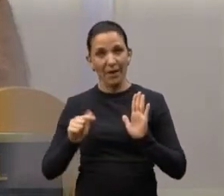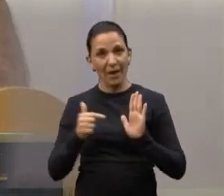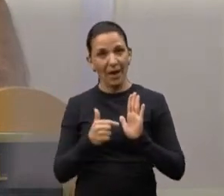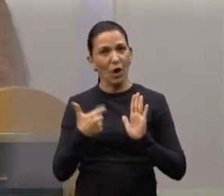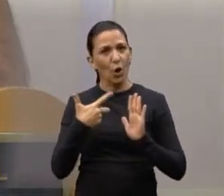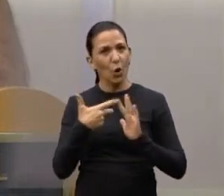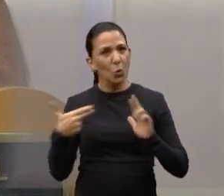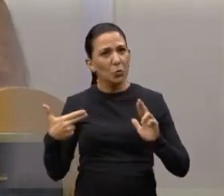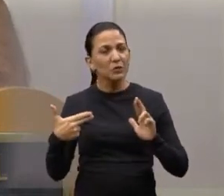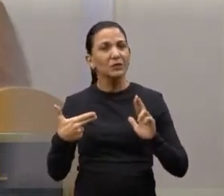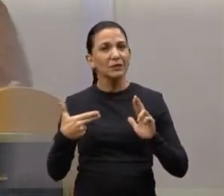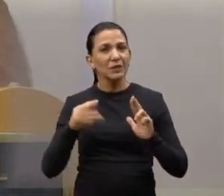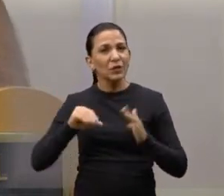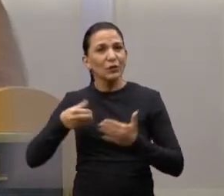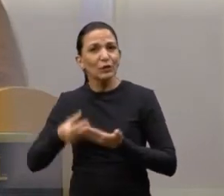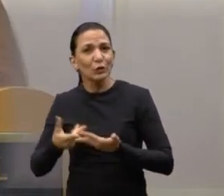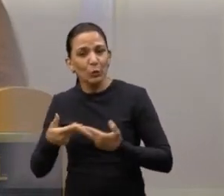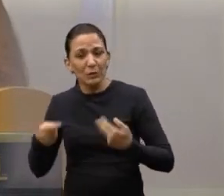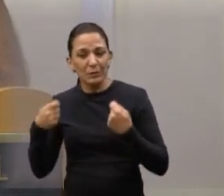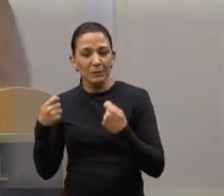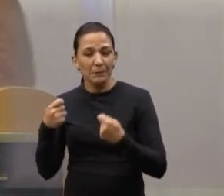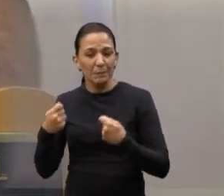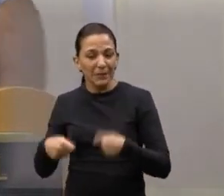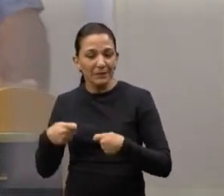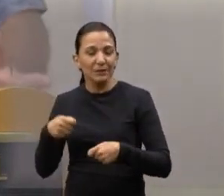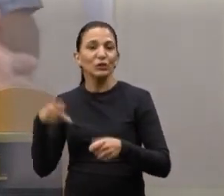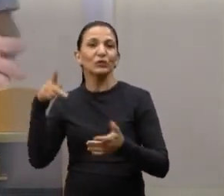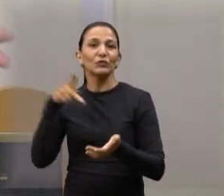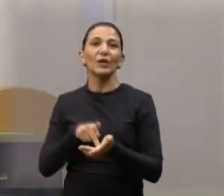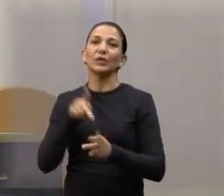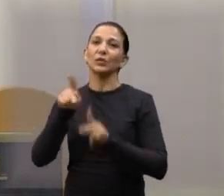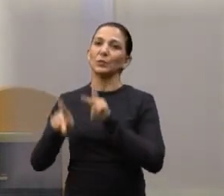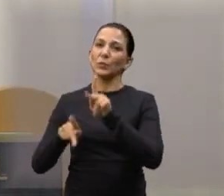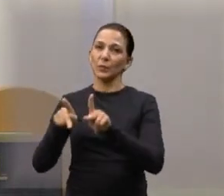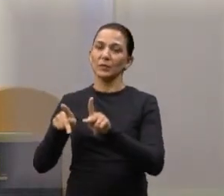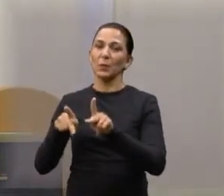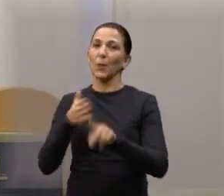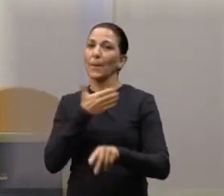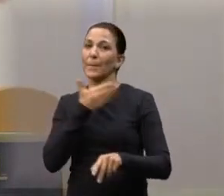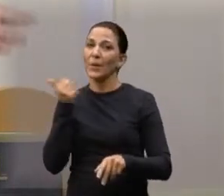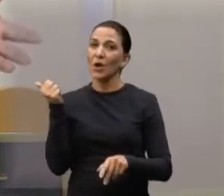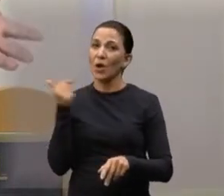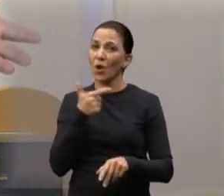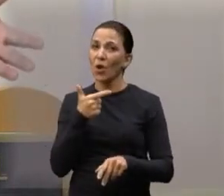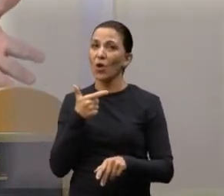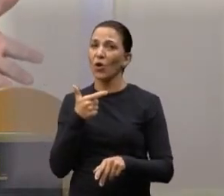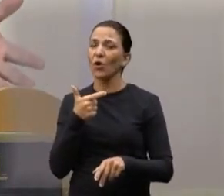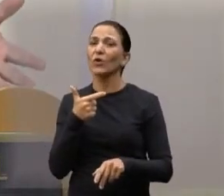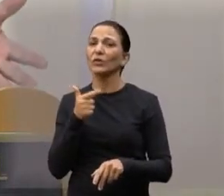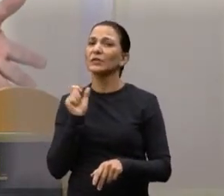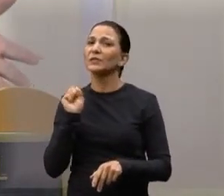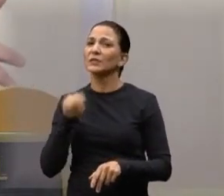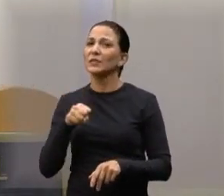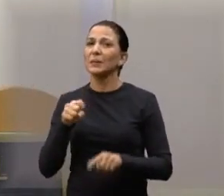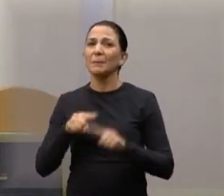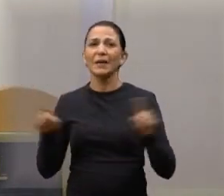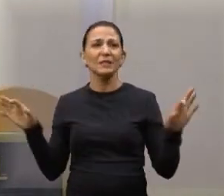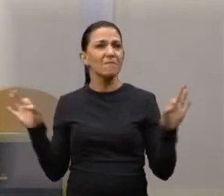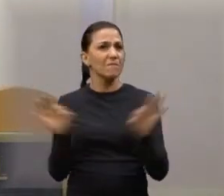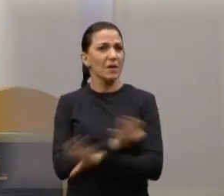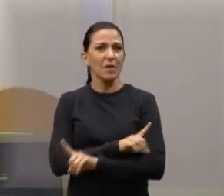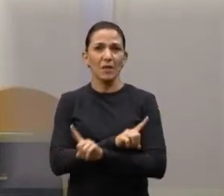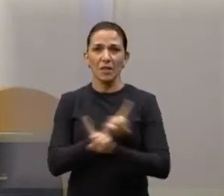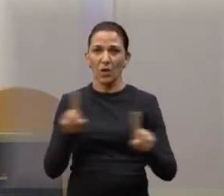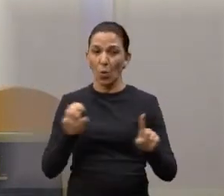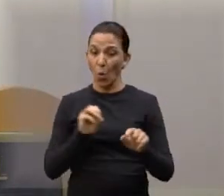demandas que atendem à população, não é? Você pode falar que pode melhorar, mas não extinguir, jamais, né? Um